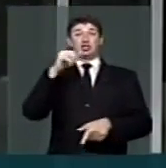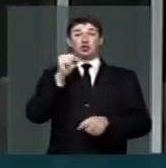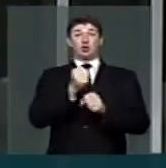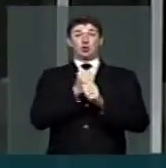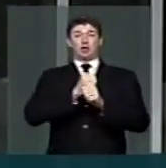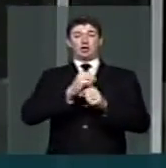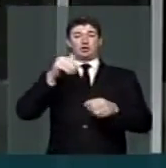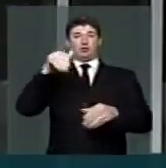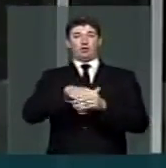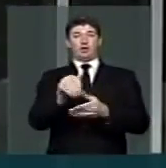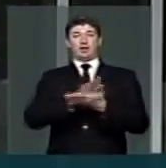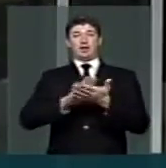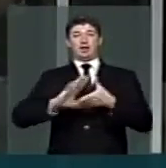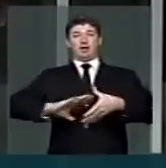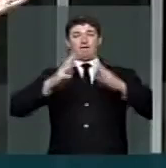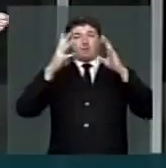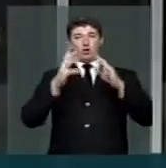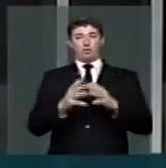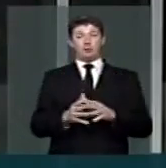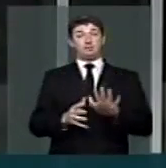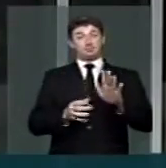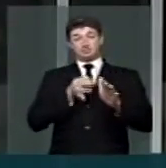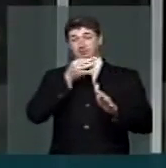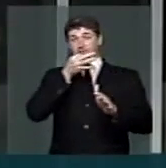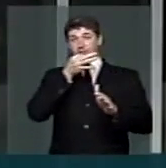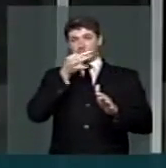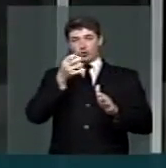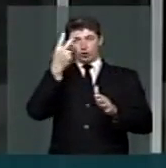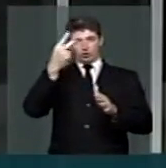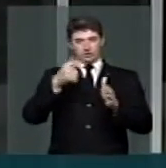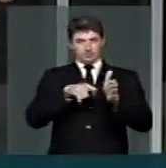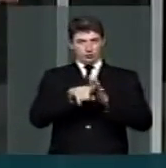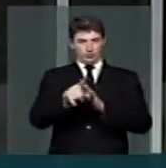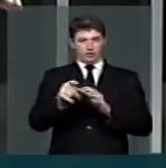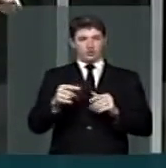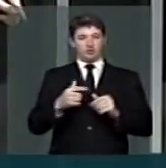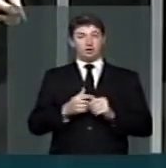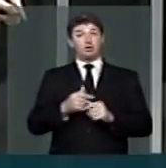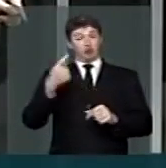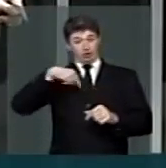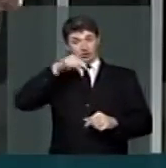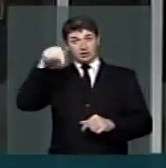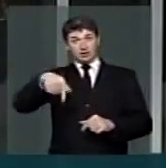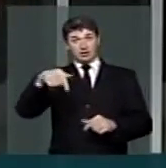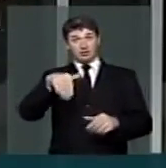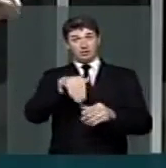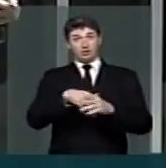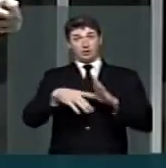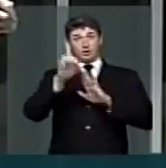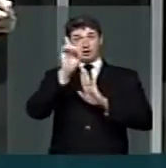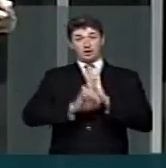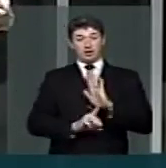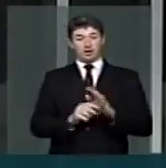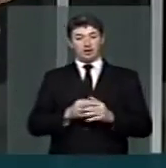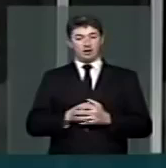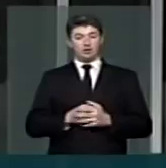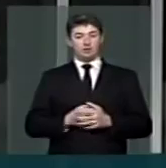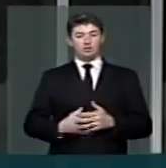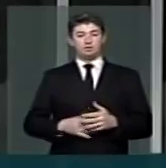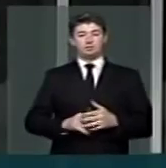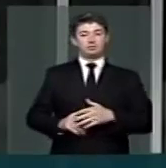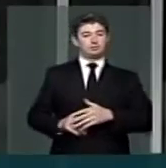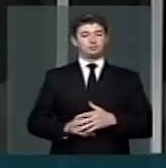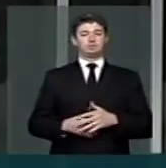reforma. Pergunta 2 que eu sugiro para a nossa reflexão, que haveremos de votar aqui o decreto legislativo